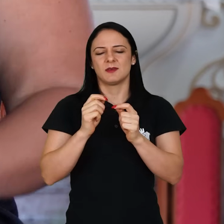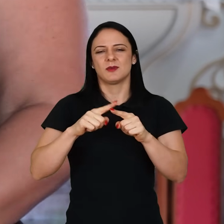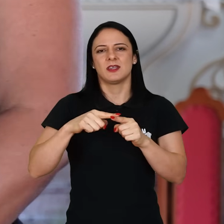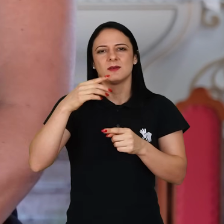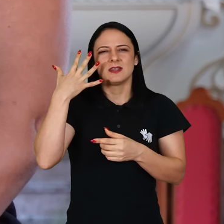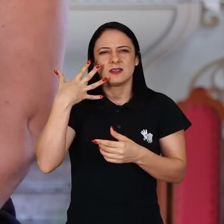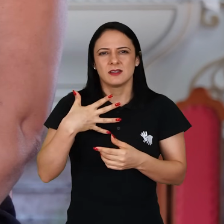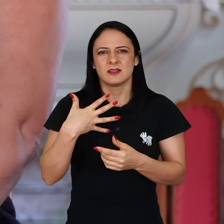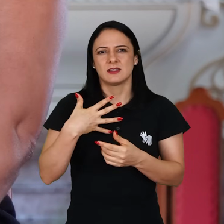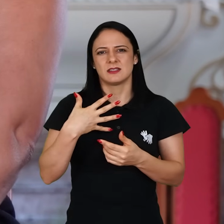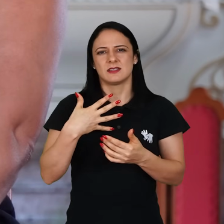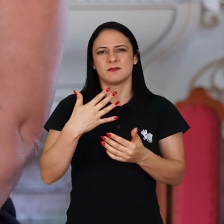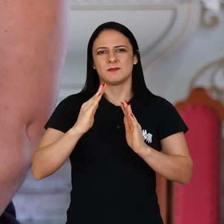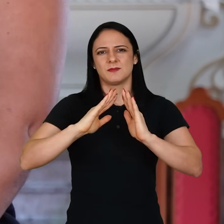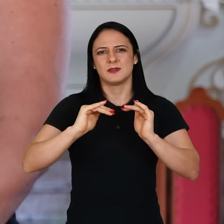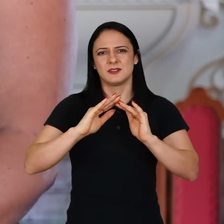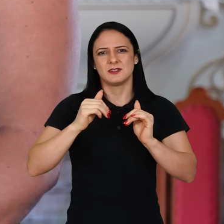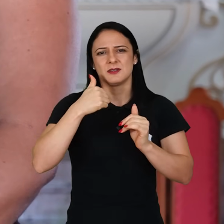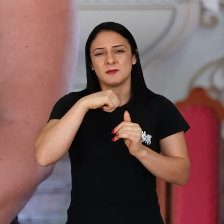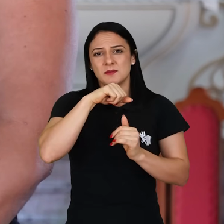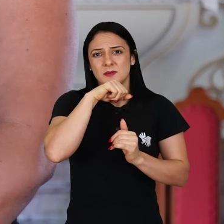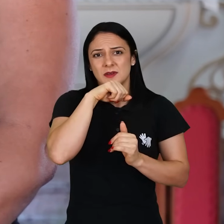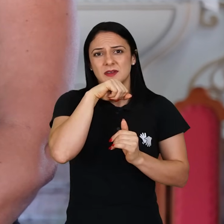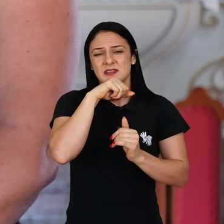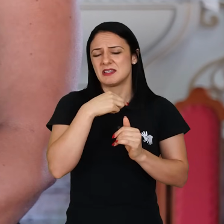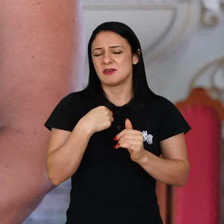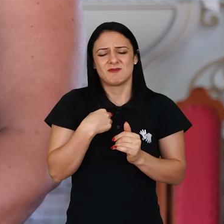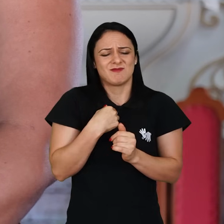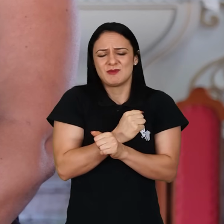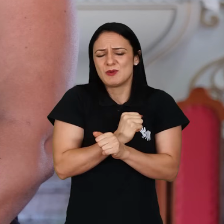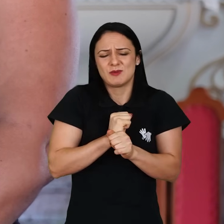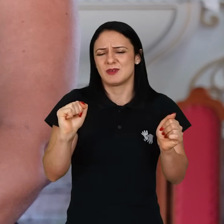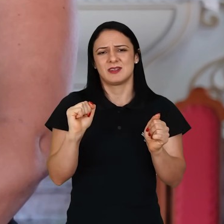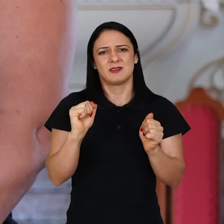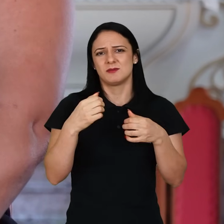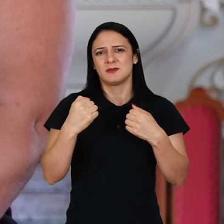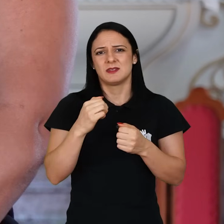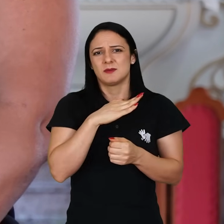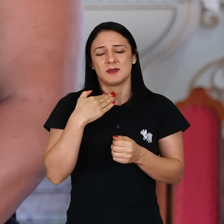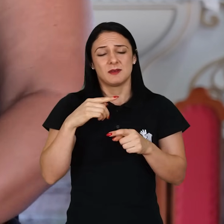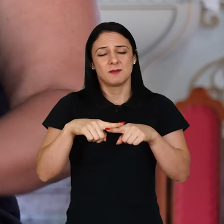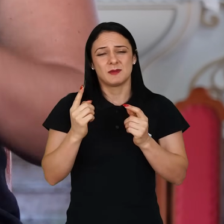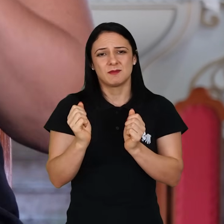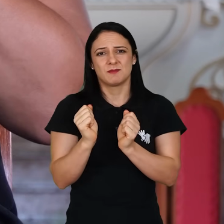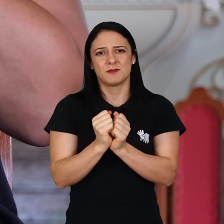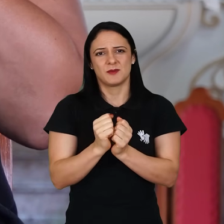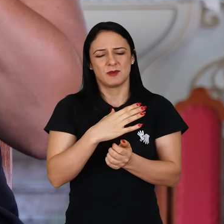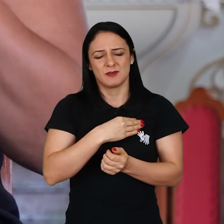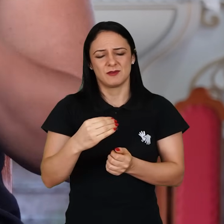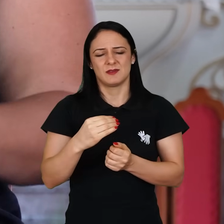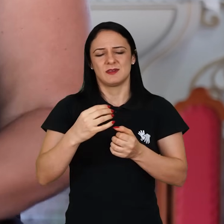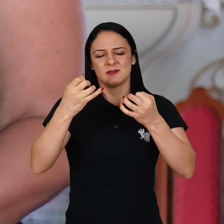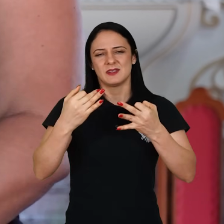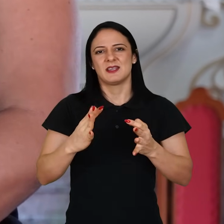quer uma criança virar para você e falar assim, mãe, deixa eu partir, eu não aguento mais, e eu segurando a mãozinha dele, falo